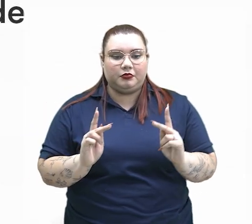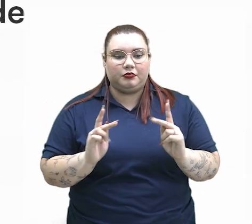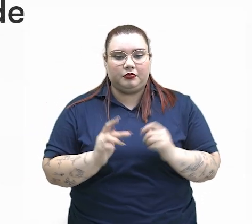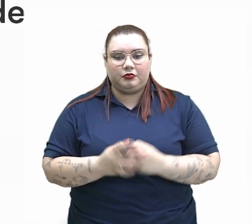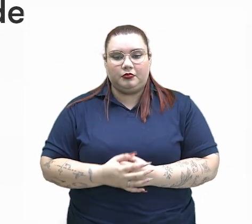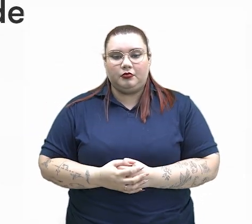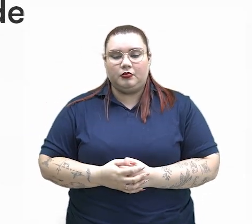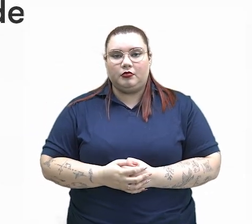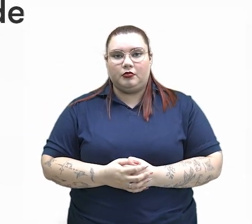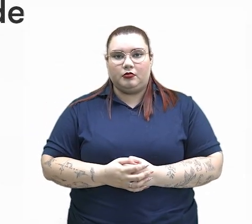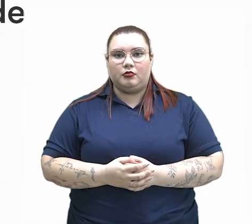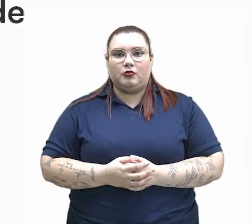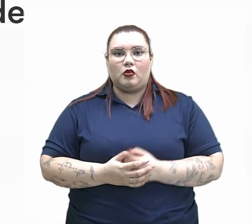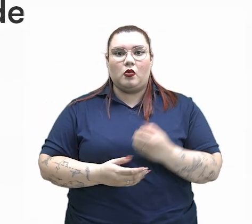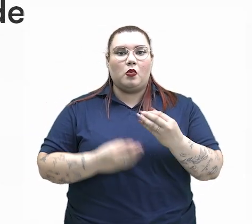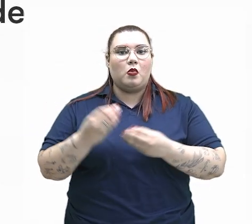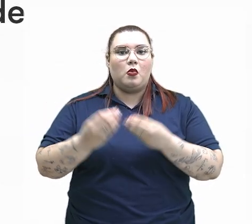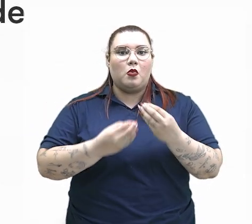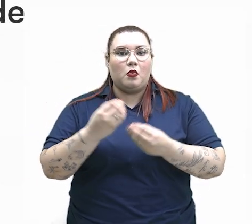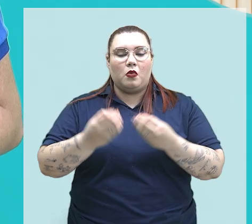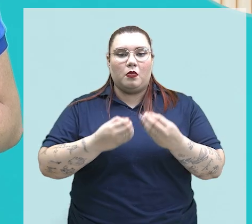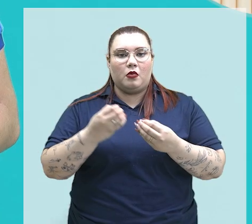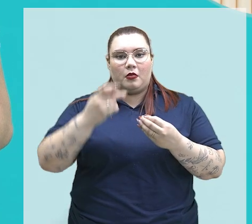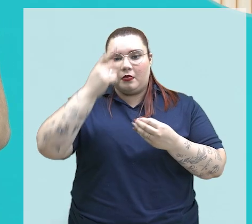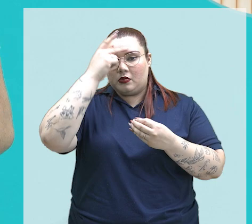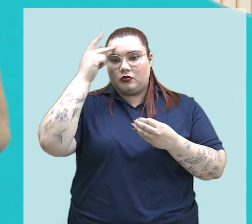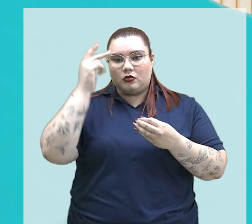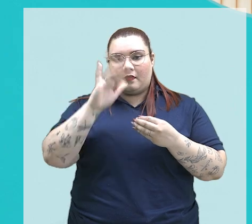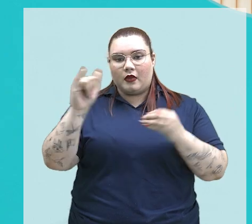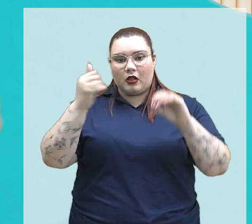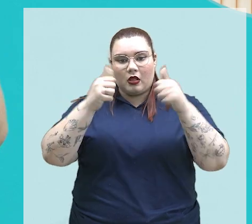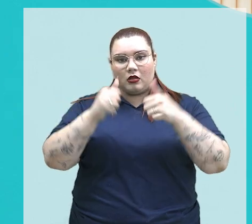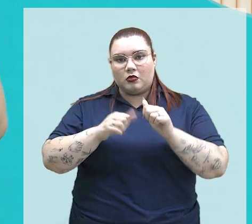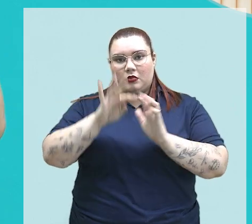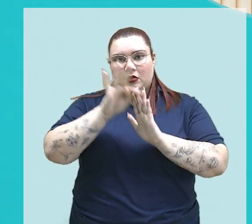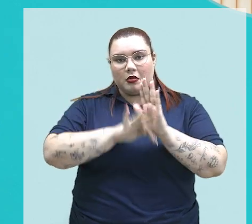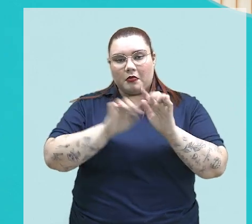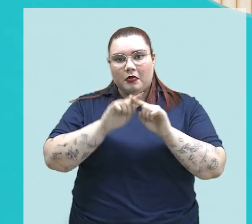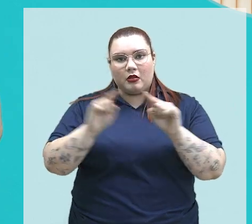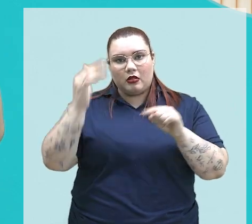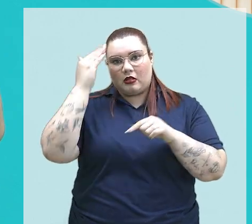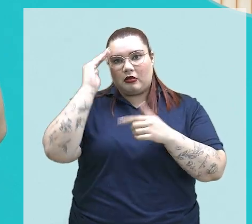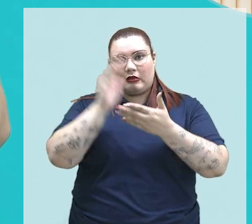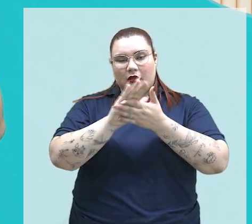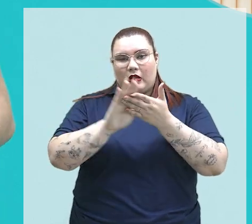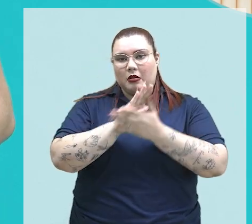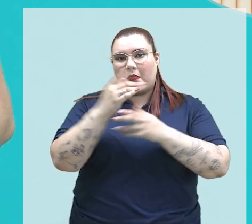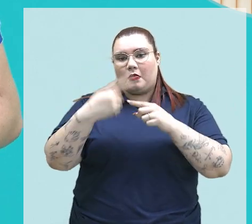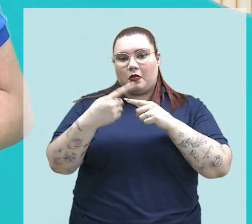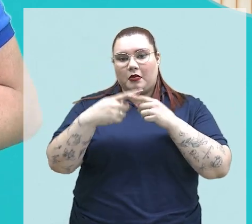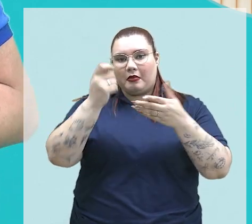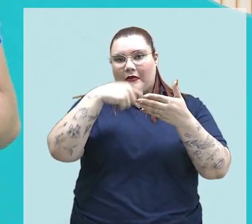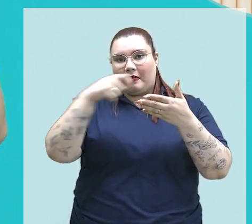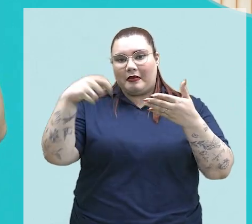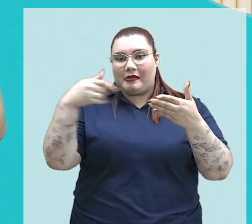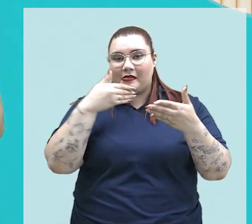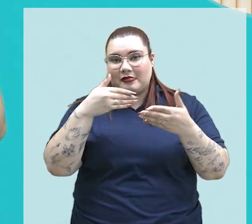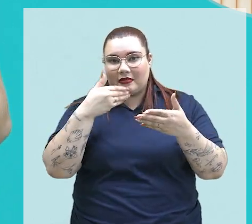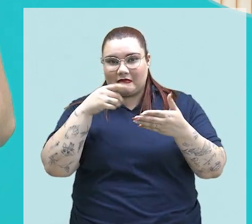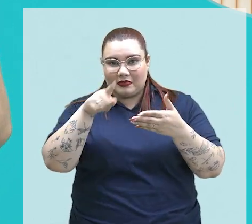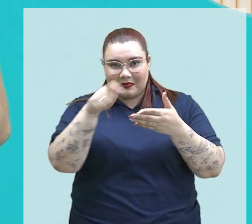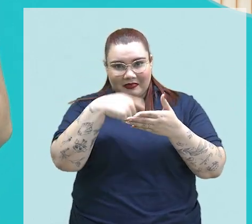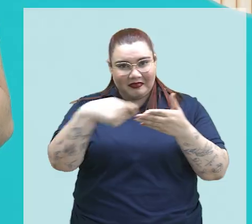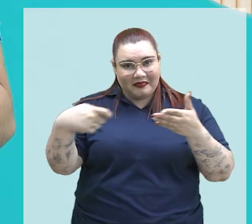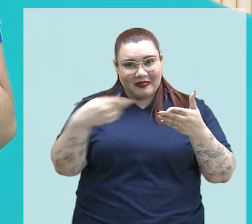que o corretor vai fazer a leitura do seu texto se ele não consegue entender nada? Então, se você tiver aí uma letra